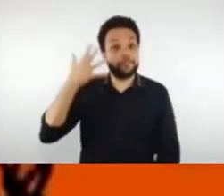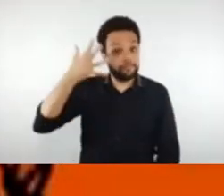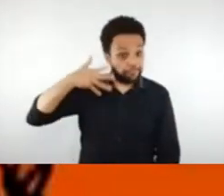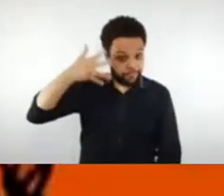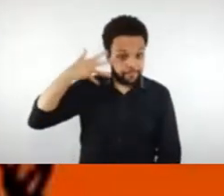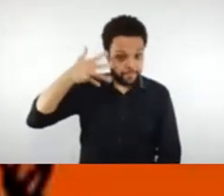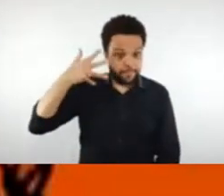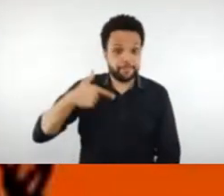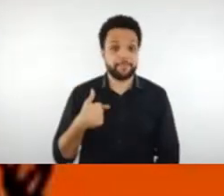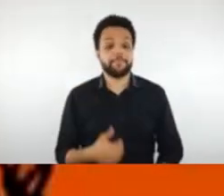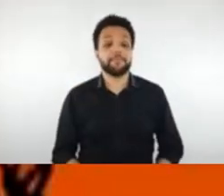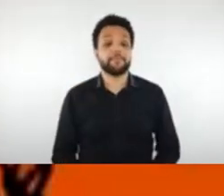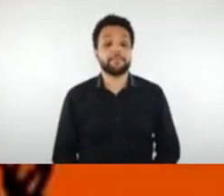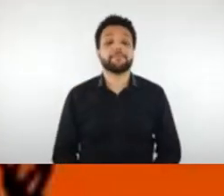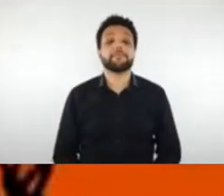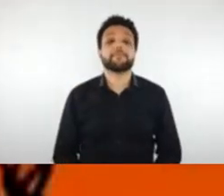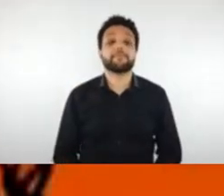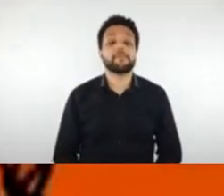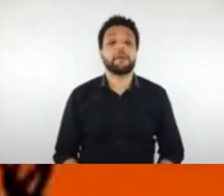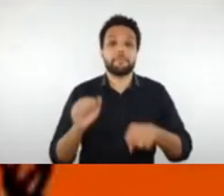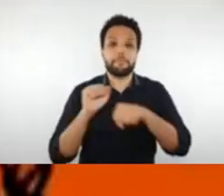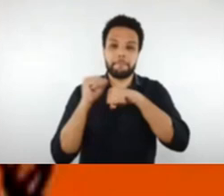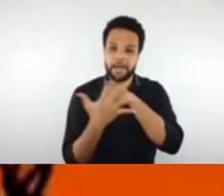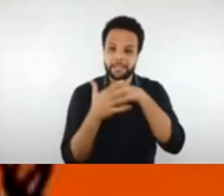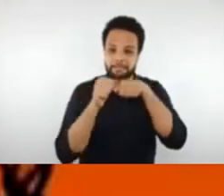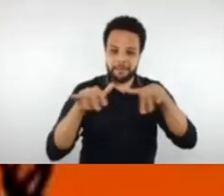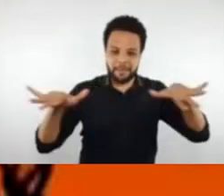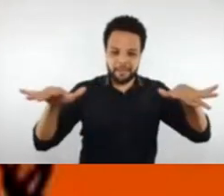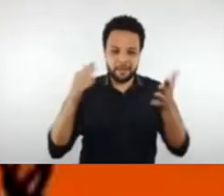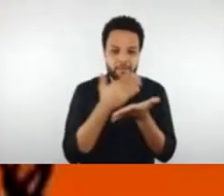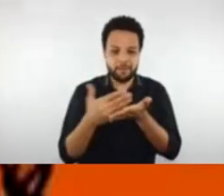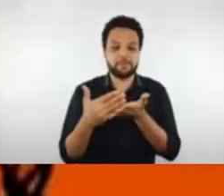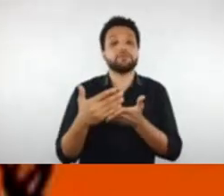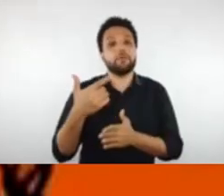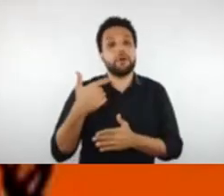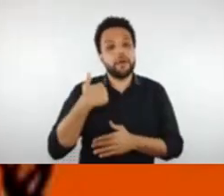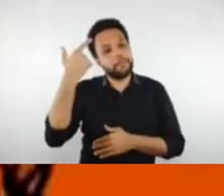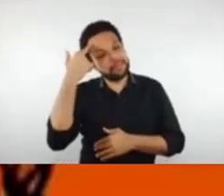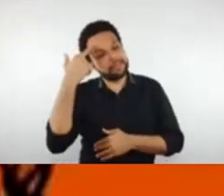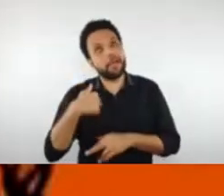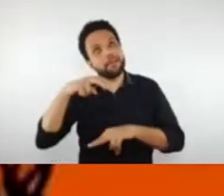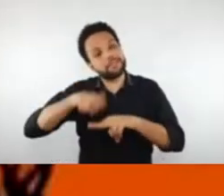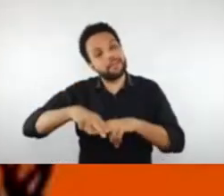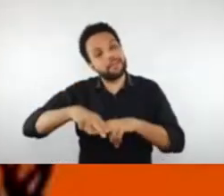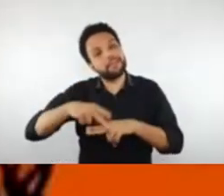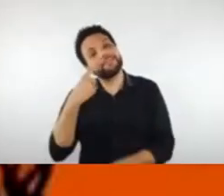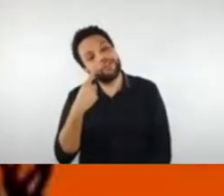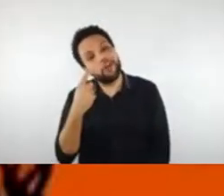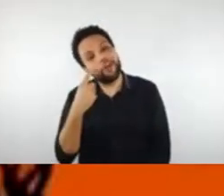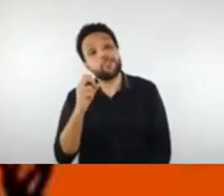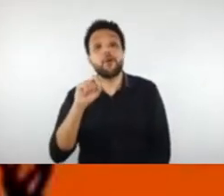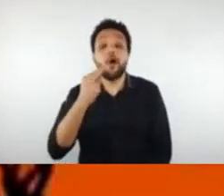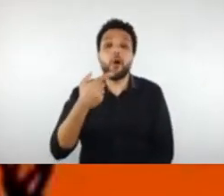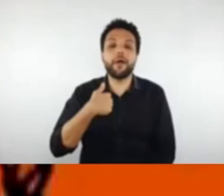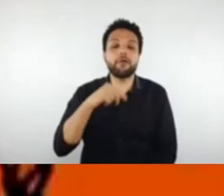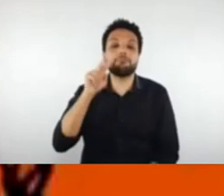a partir do momento que começou a pandemia, eu falei, ou eu sento e choro, ou eu olho para frente. Então, eu